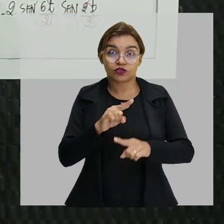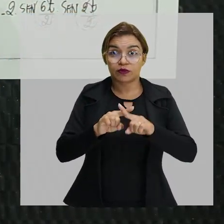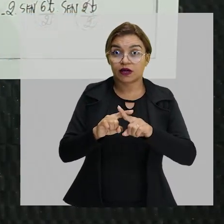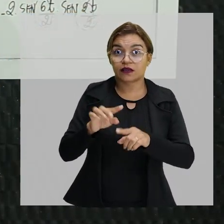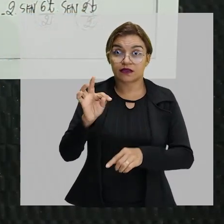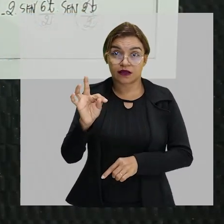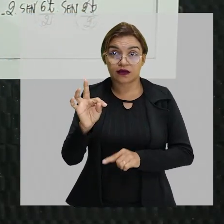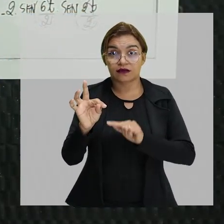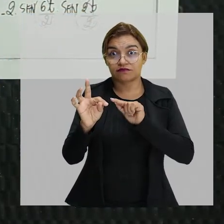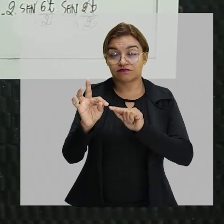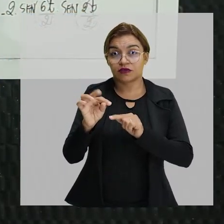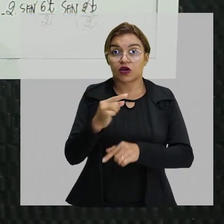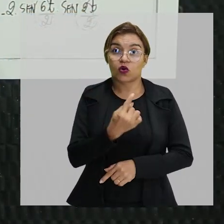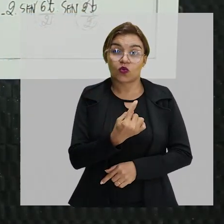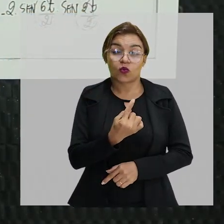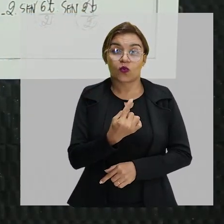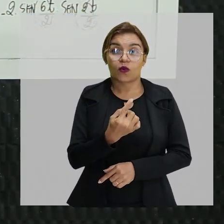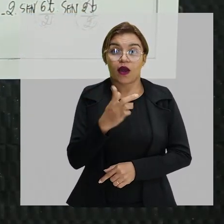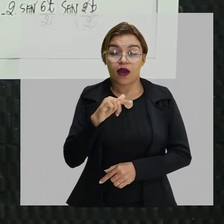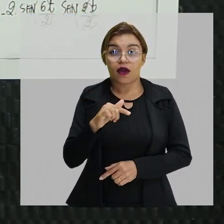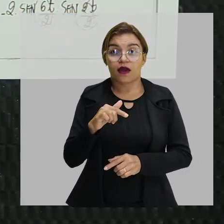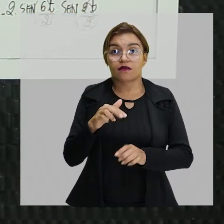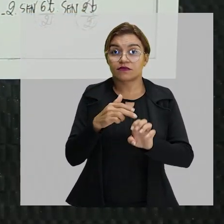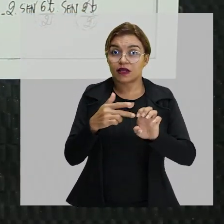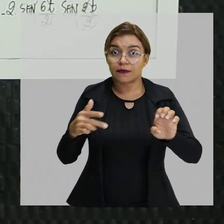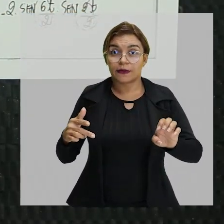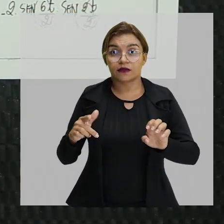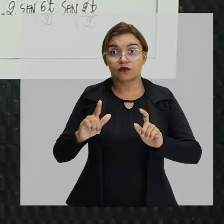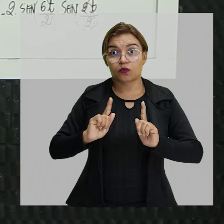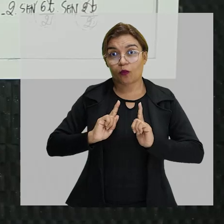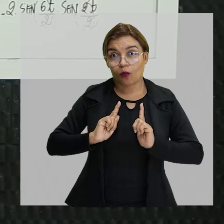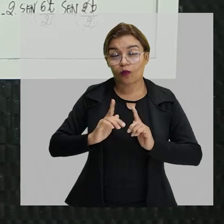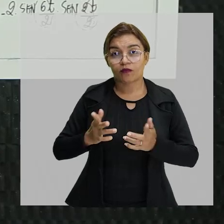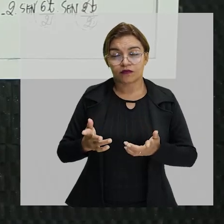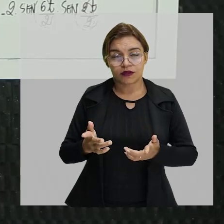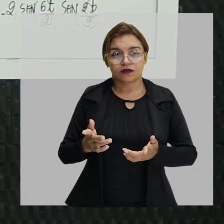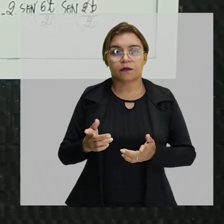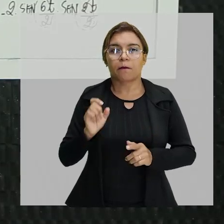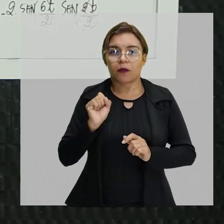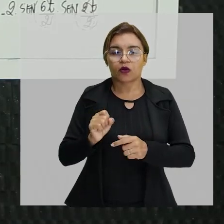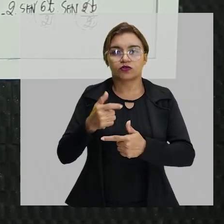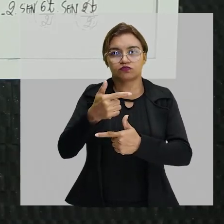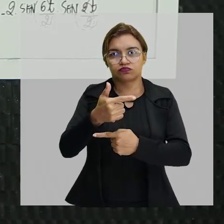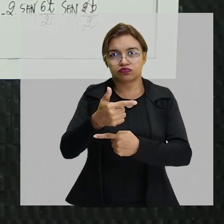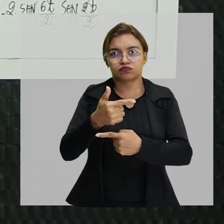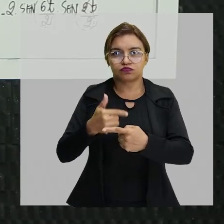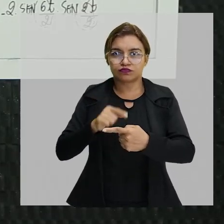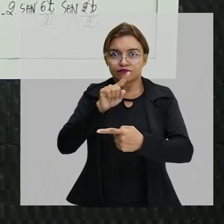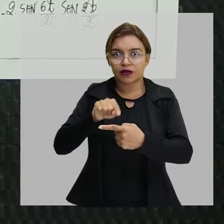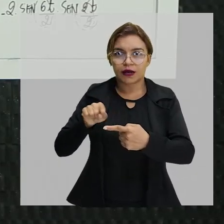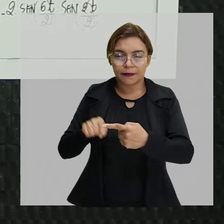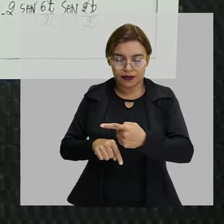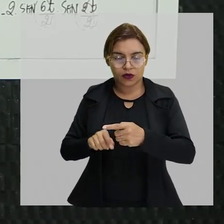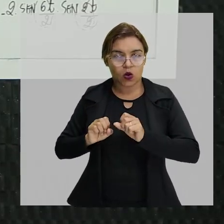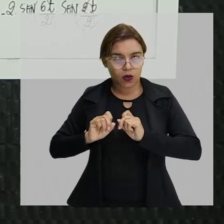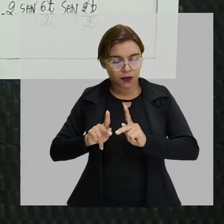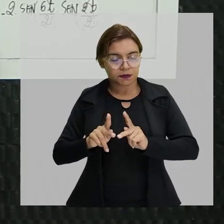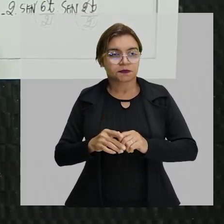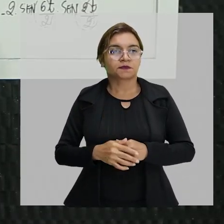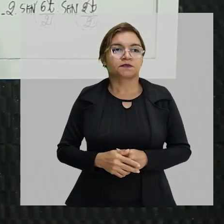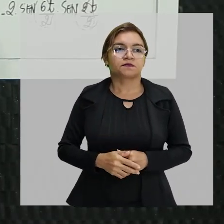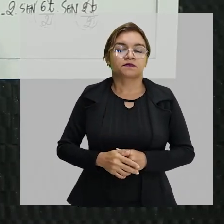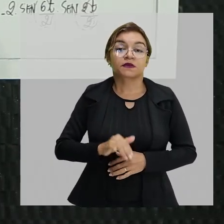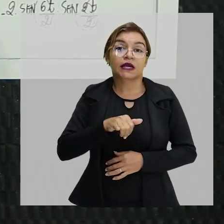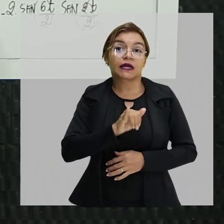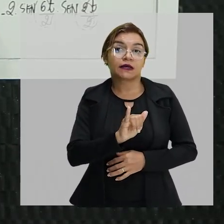na multiplicação é elemento neutro, né? Por isso que você pode cortar, que ele não vai influenciar na sua conta. Tá? Então, y vai